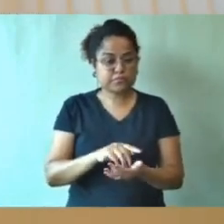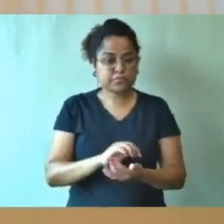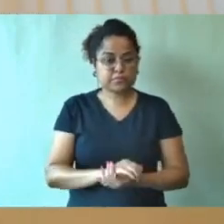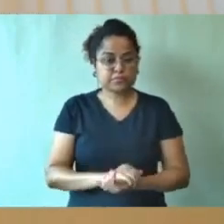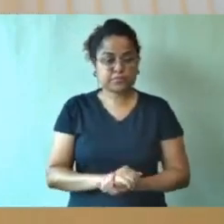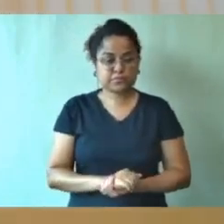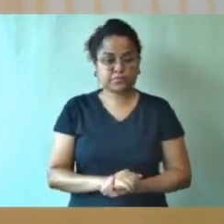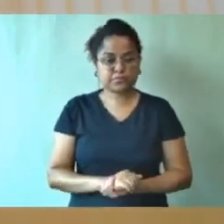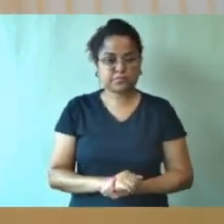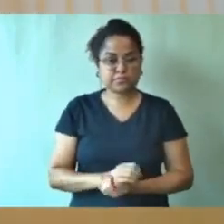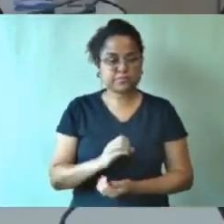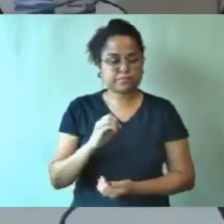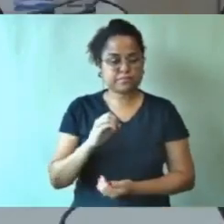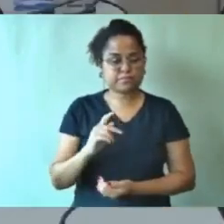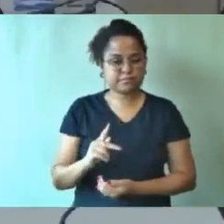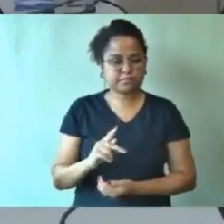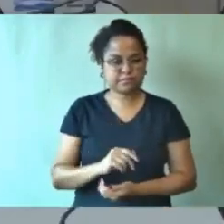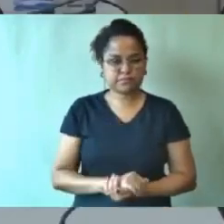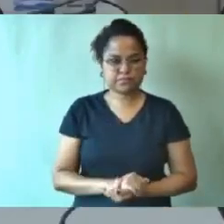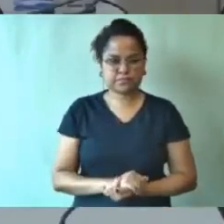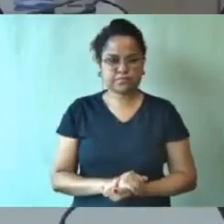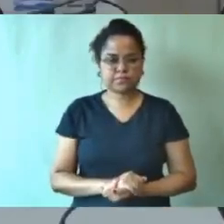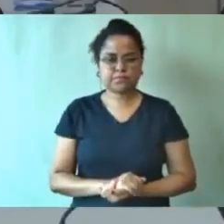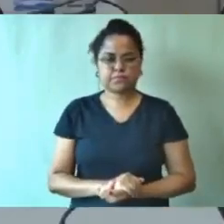Isso? Ok.